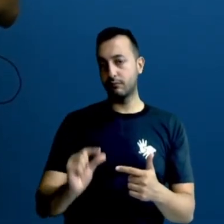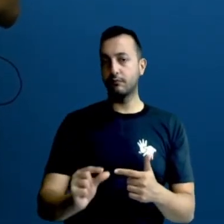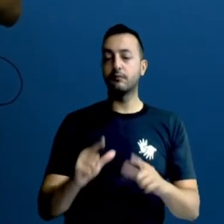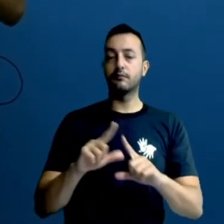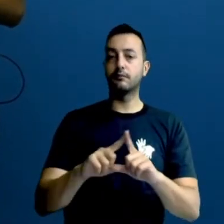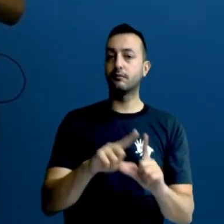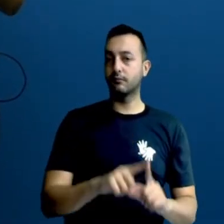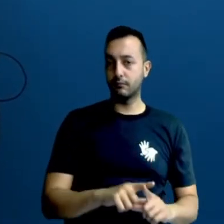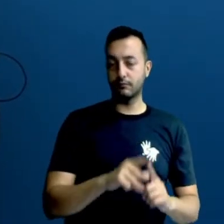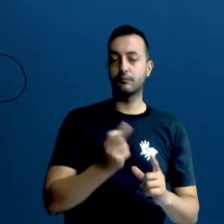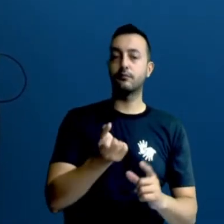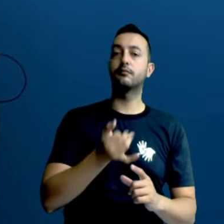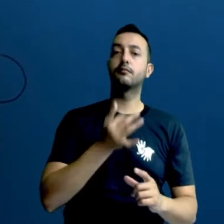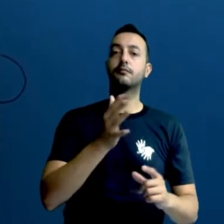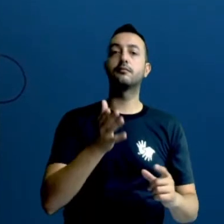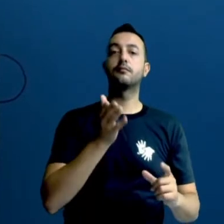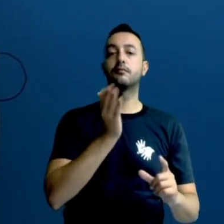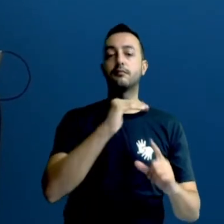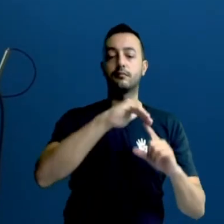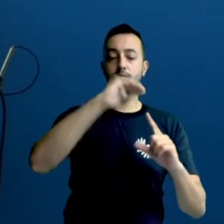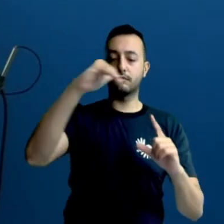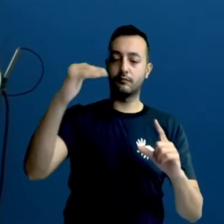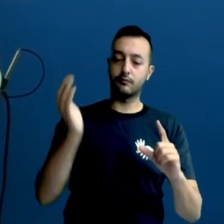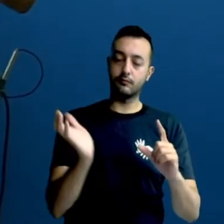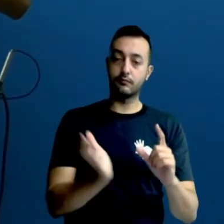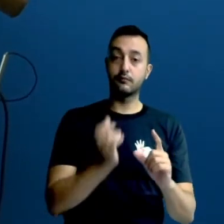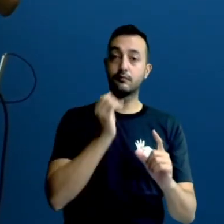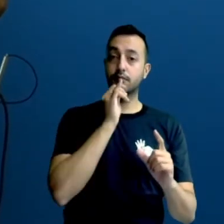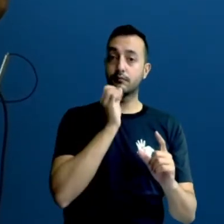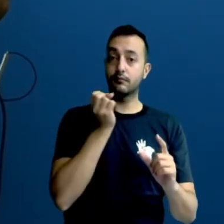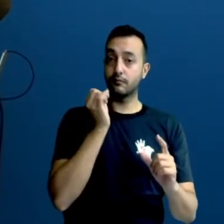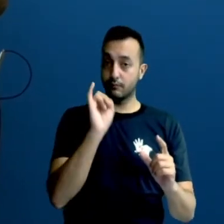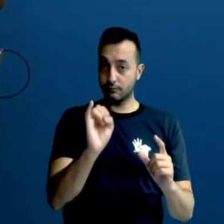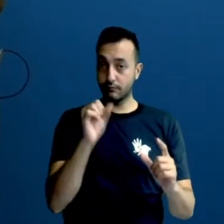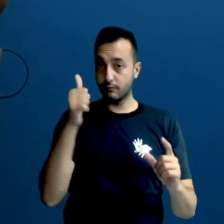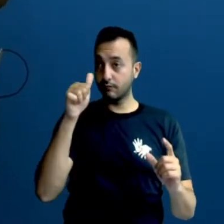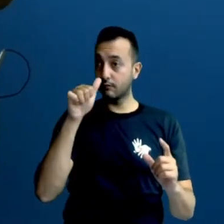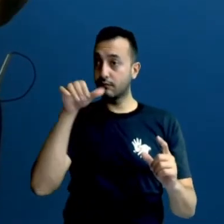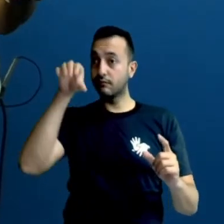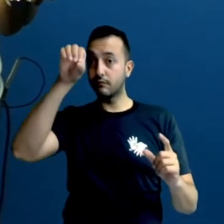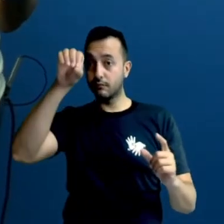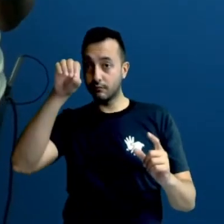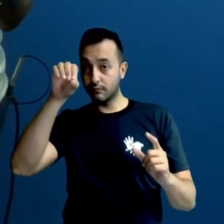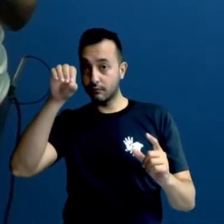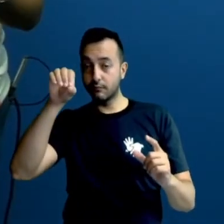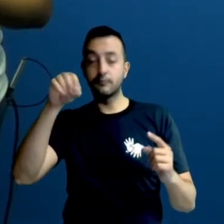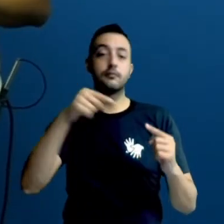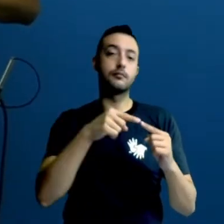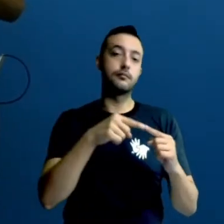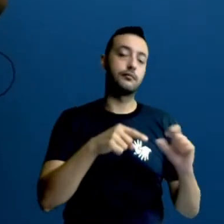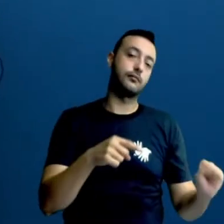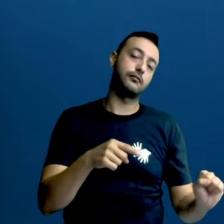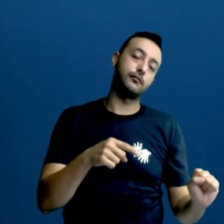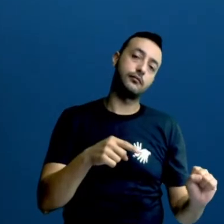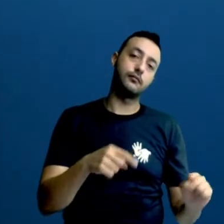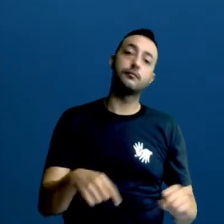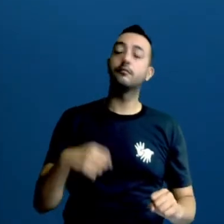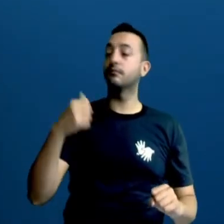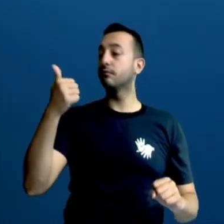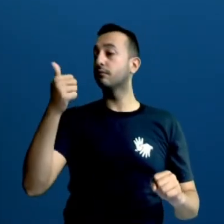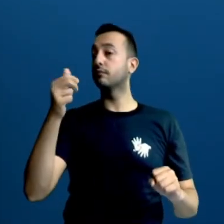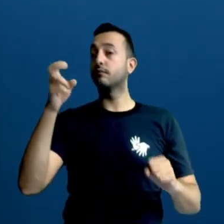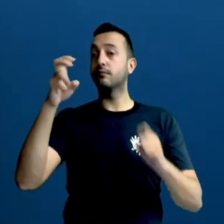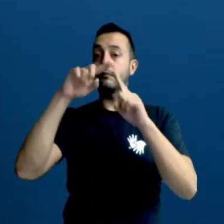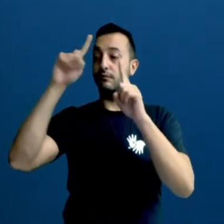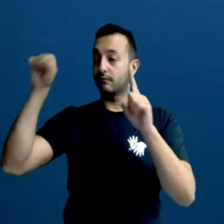de lados. Se ele tem um polígono de 10 lados, então ele vai ser dividido em 8 triângulos. Se for um polígono de